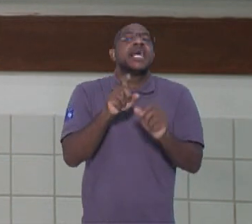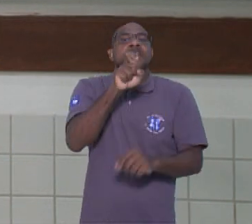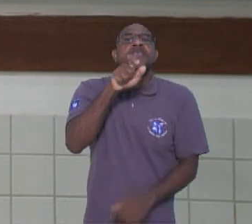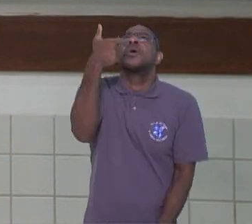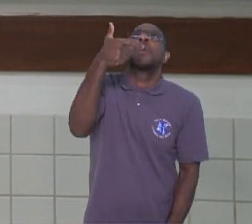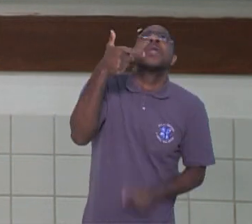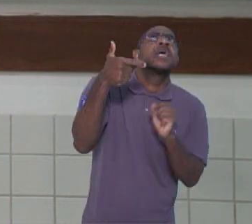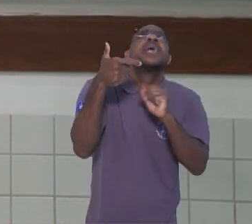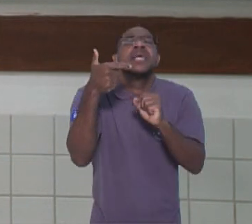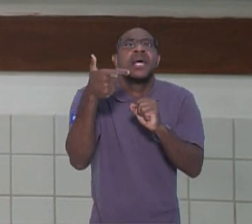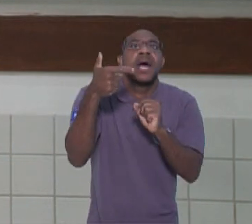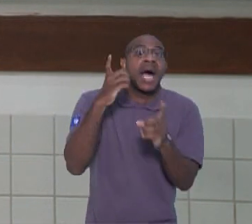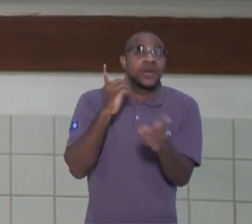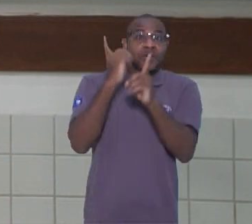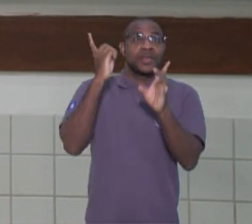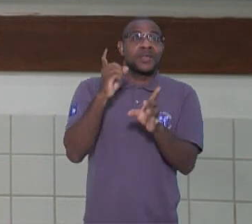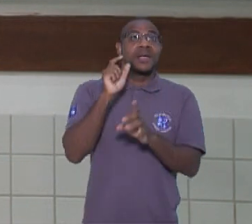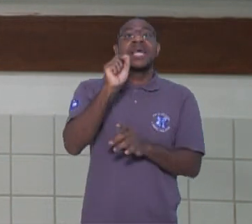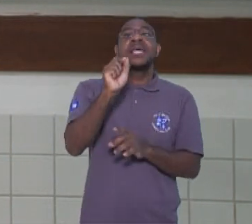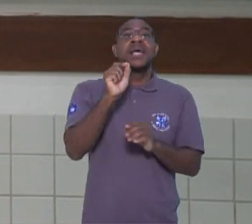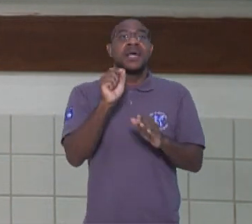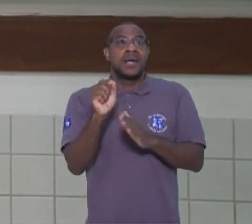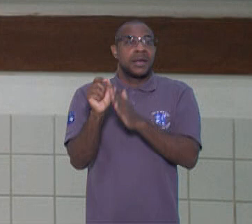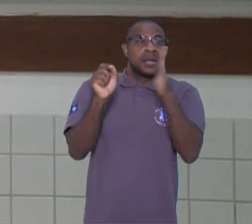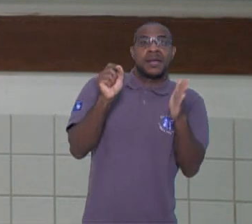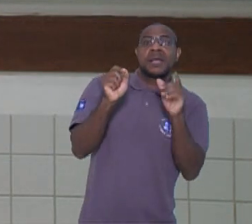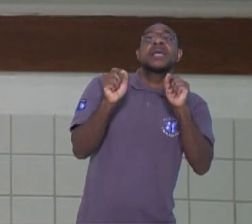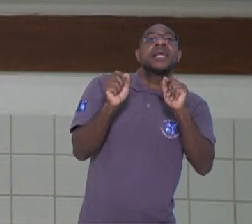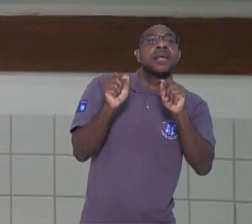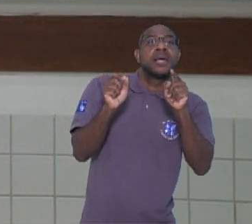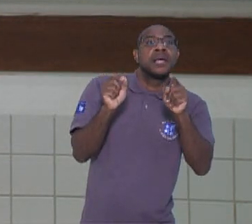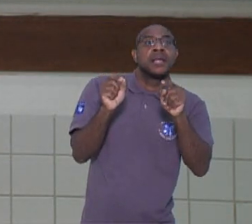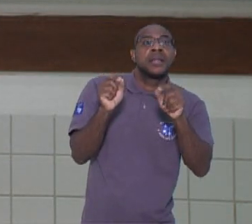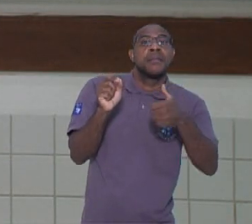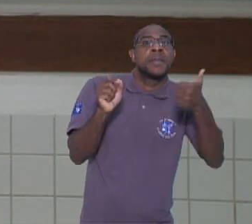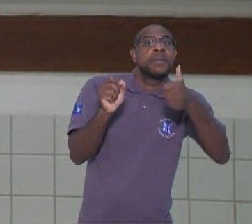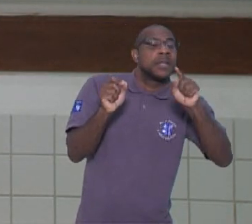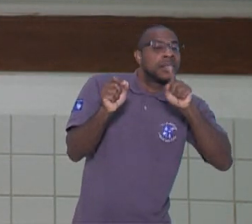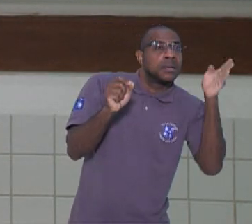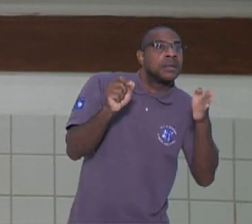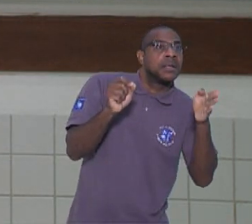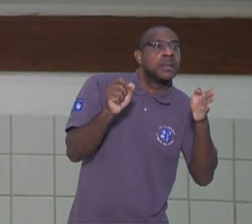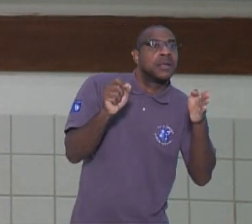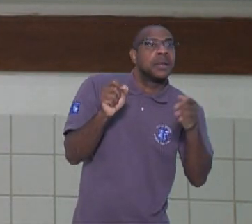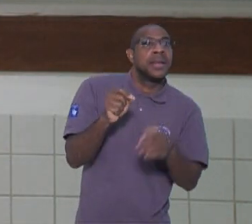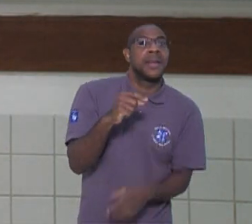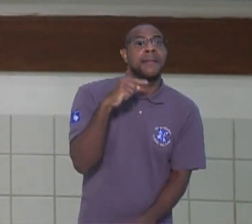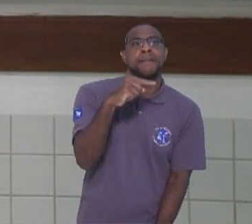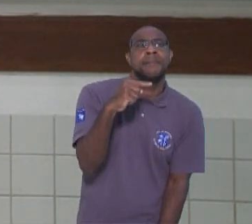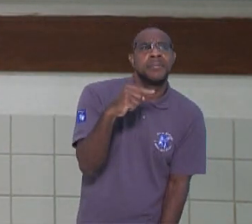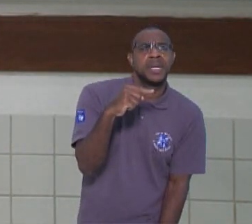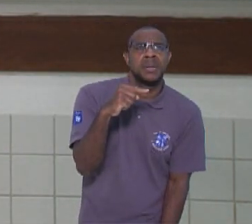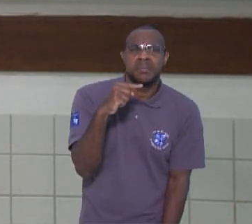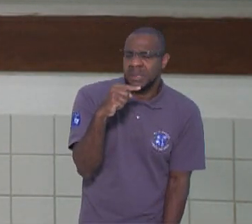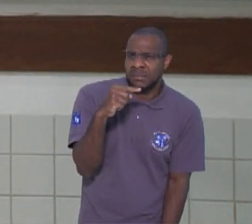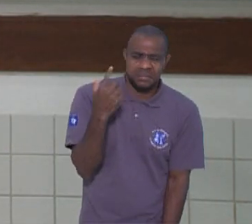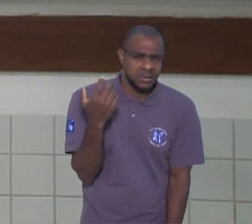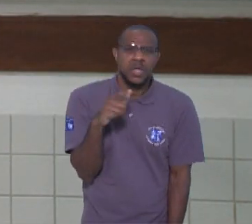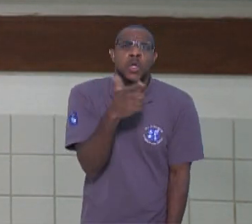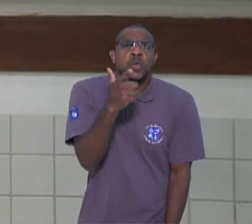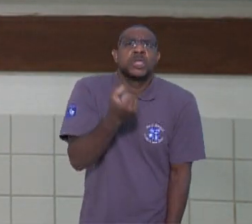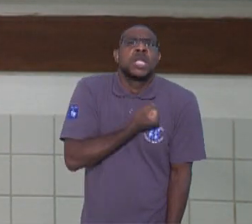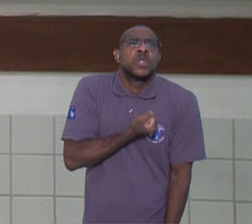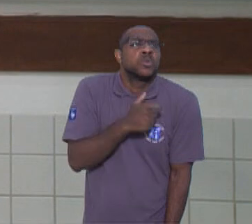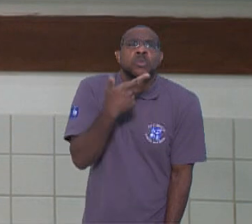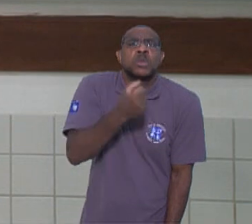Tá, achei o x ao quadrado? Quem está na frente dele? No nosso caso aqui, ó, é o menos. Ah, mas não tem número nenhum. Então, toda